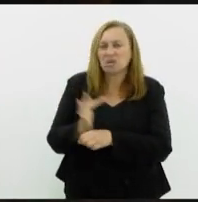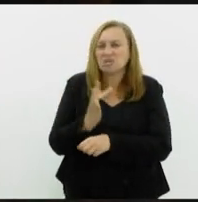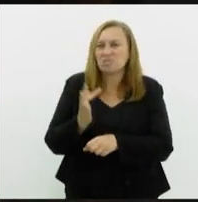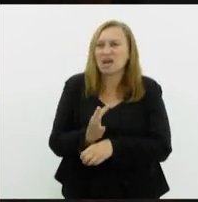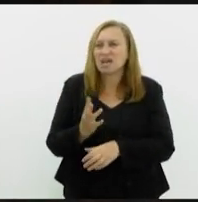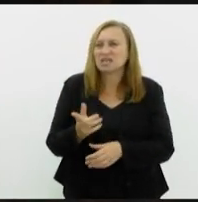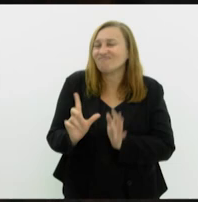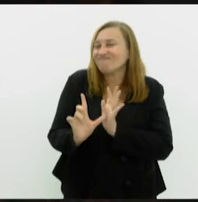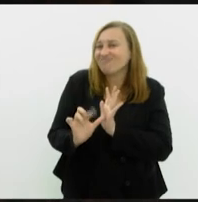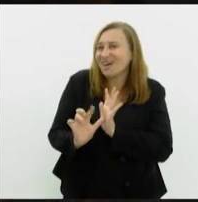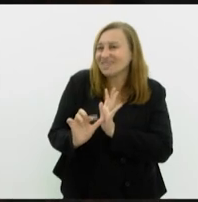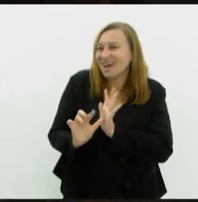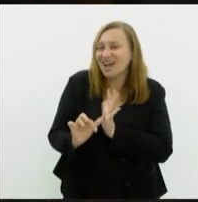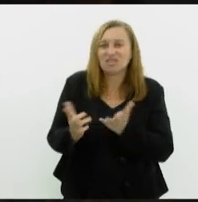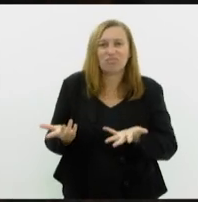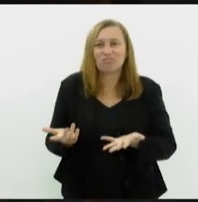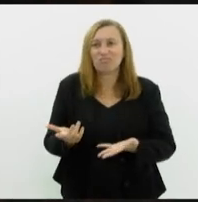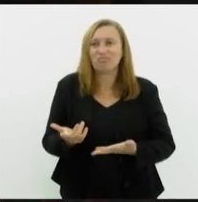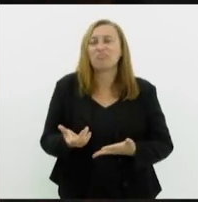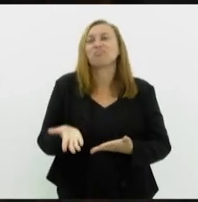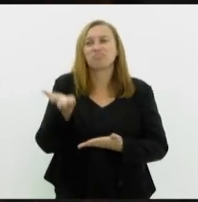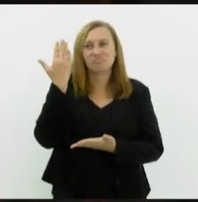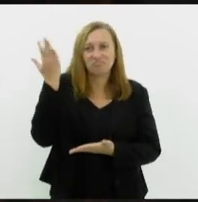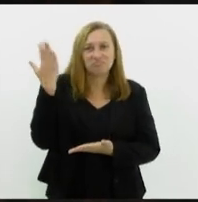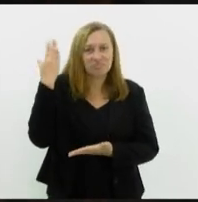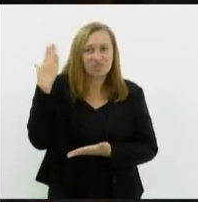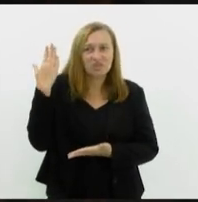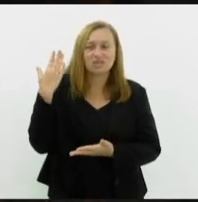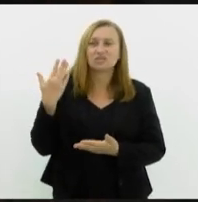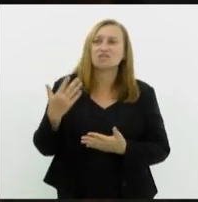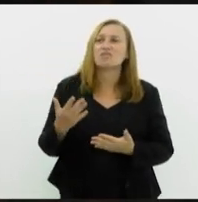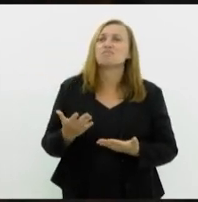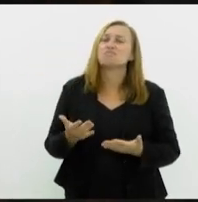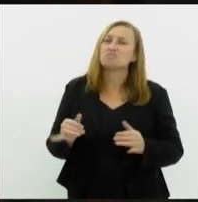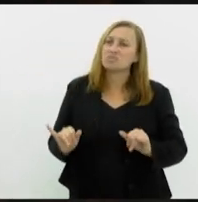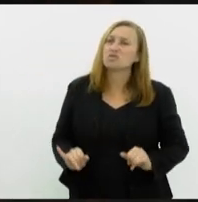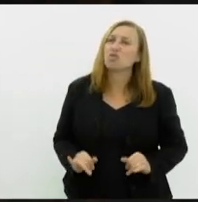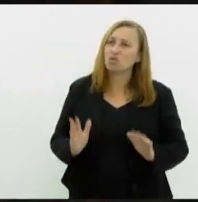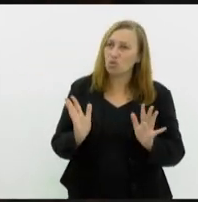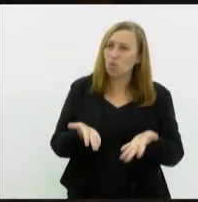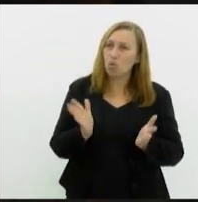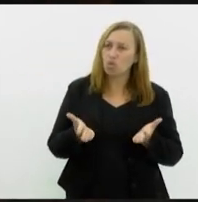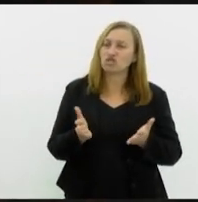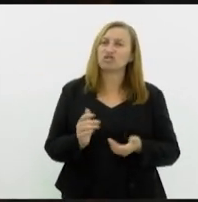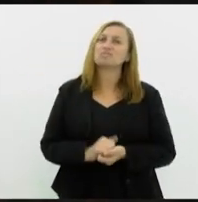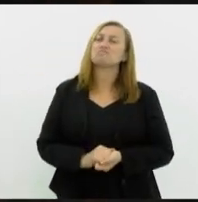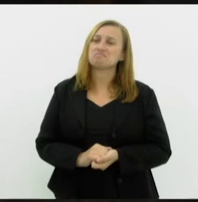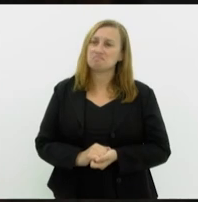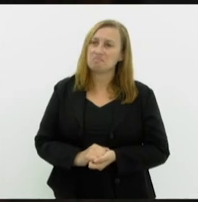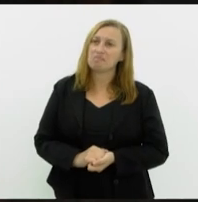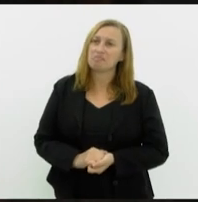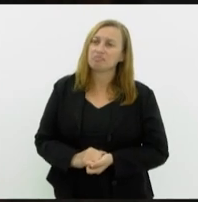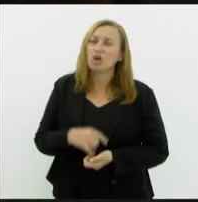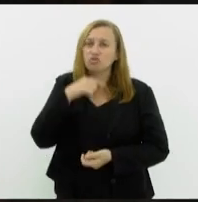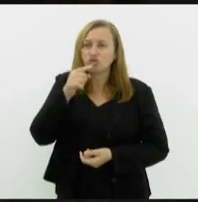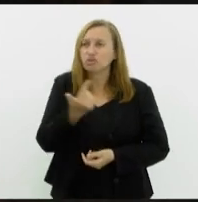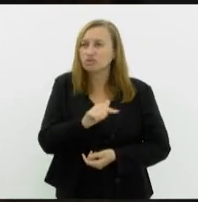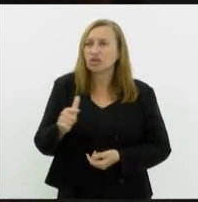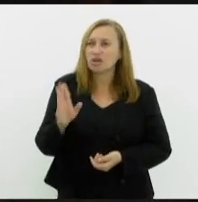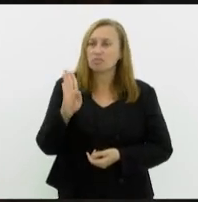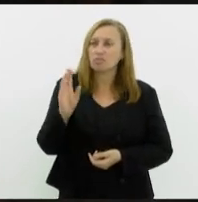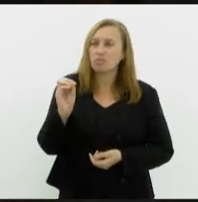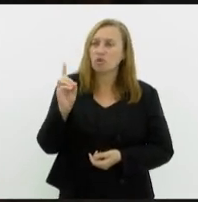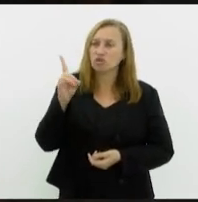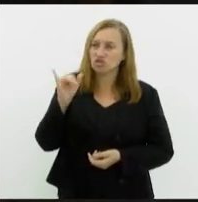esses atrasos que teve lá no passado, que refletem hoje no presente. E eu não tenho dúvida, Bondinho, que a